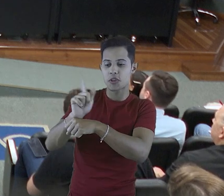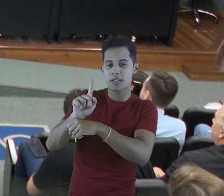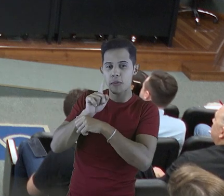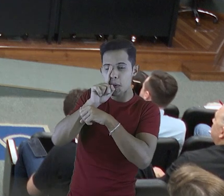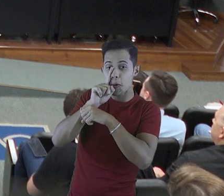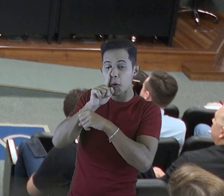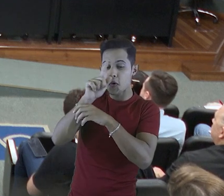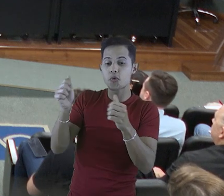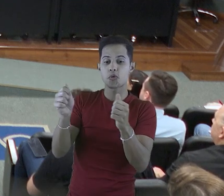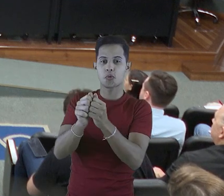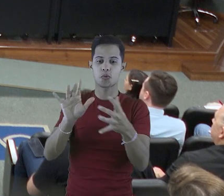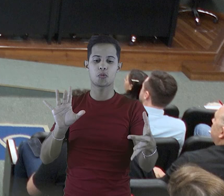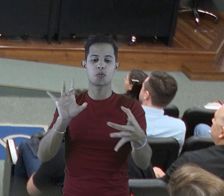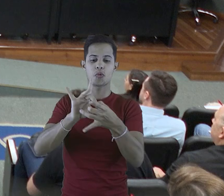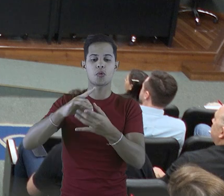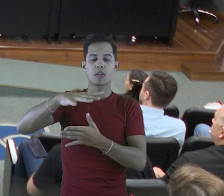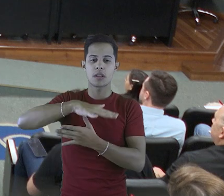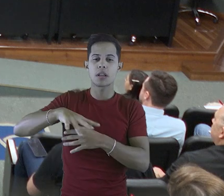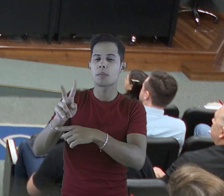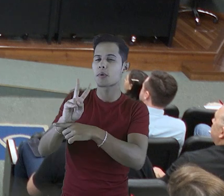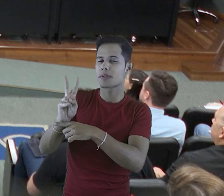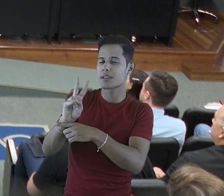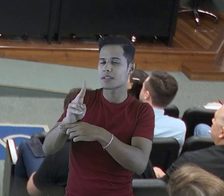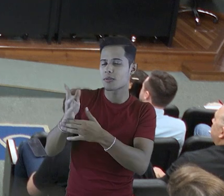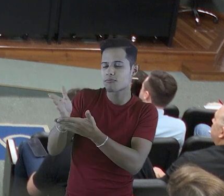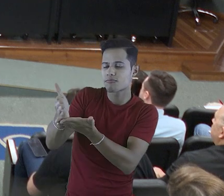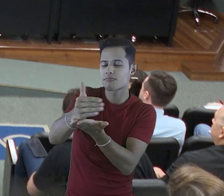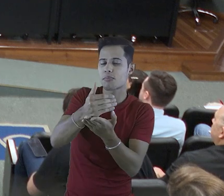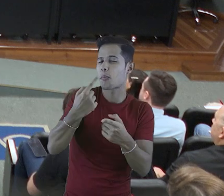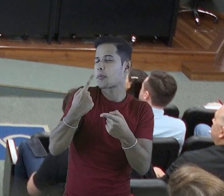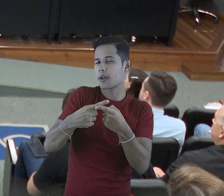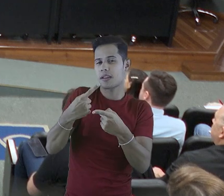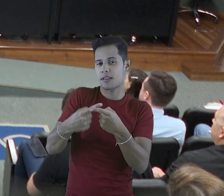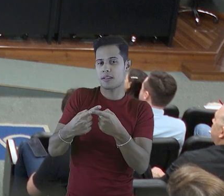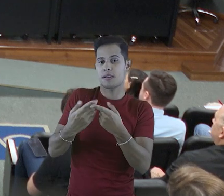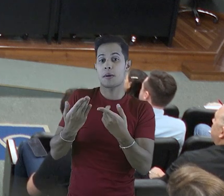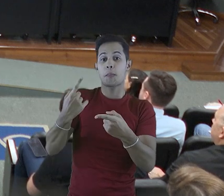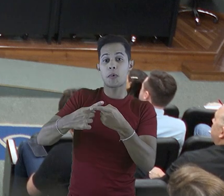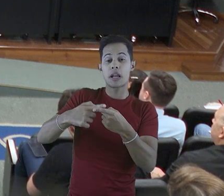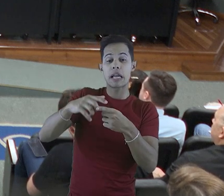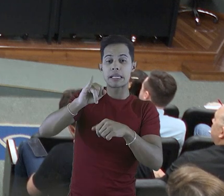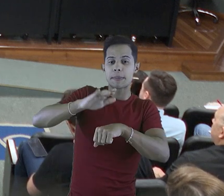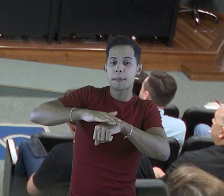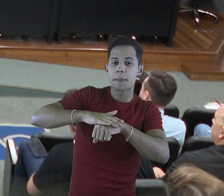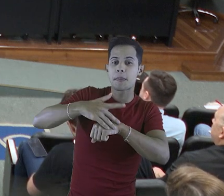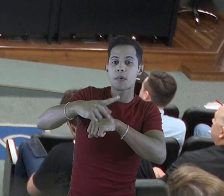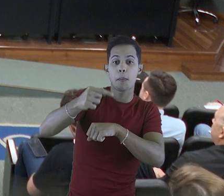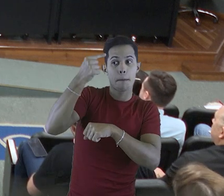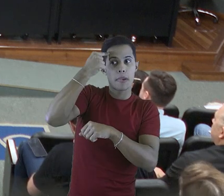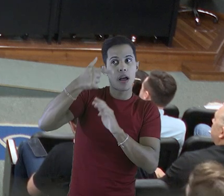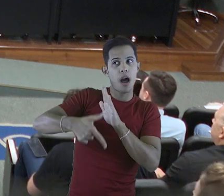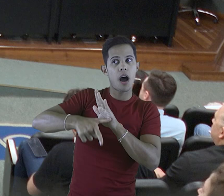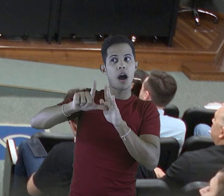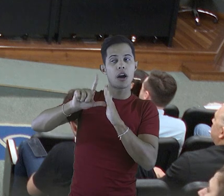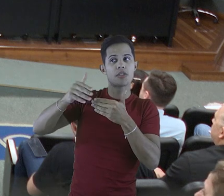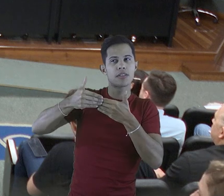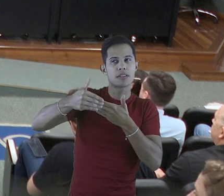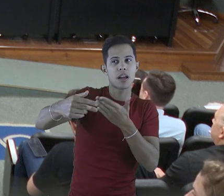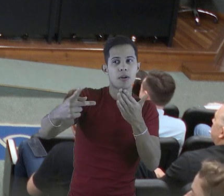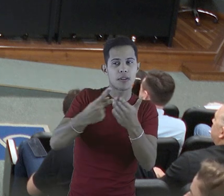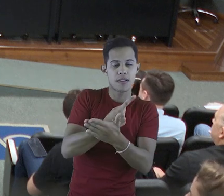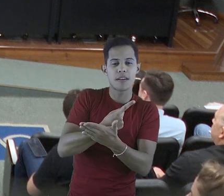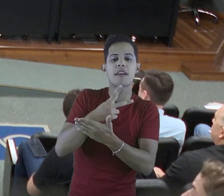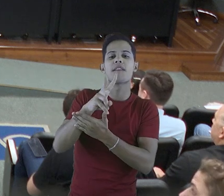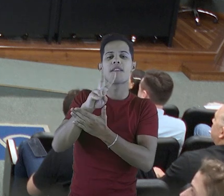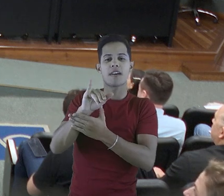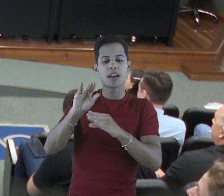dados? Porque se você pensar no que pode acontecer, você vai colocar isso na sua política de privacidade. Você vai